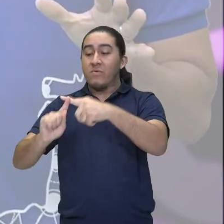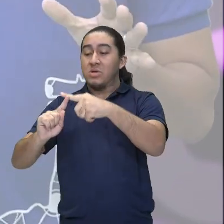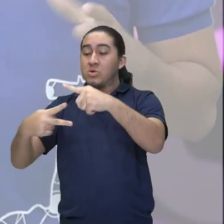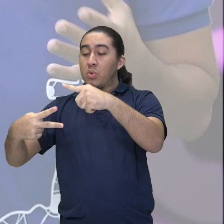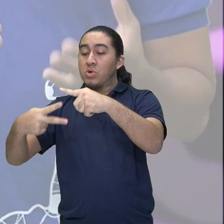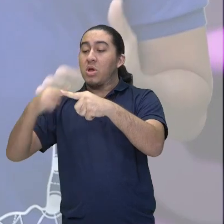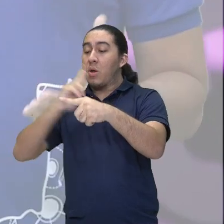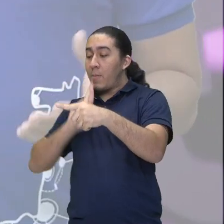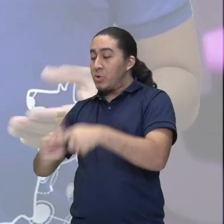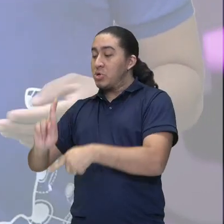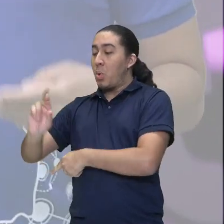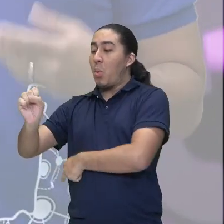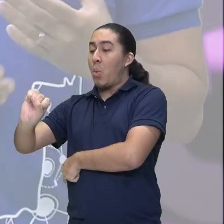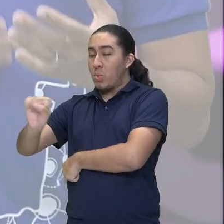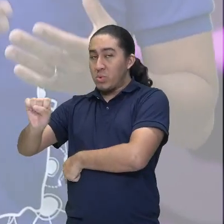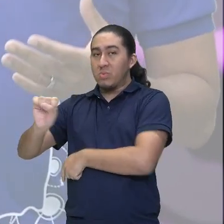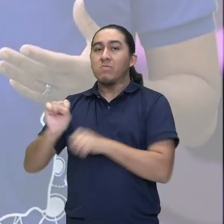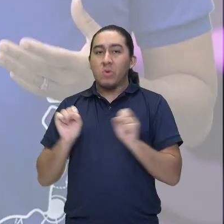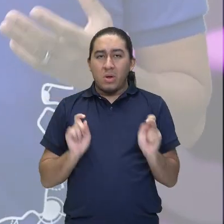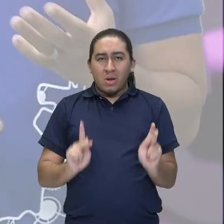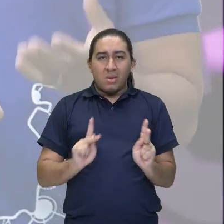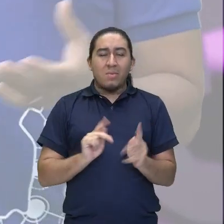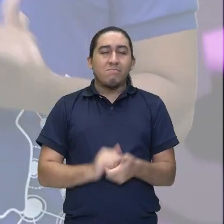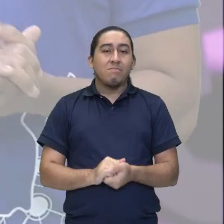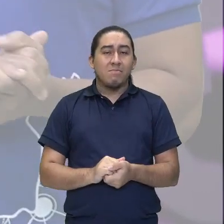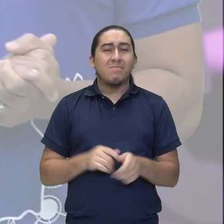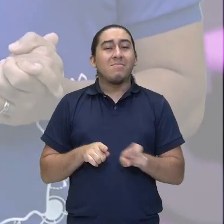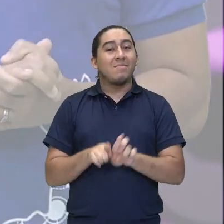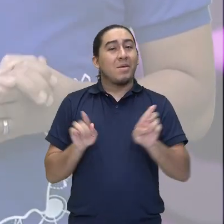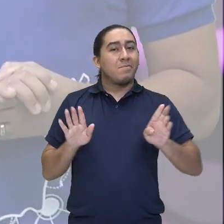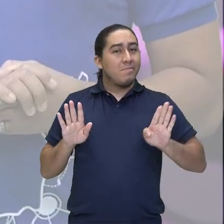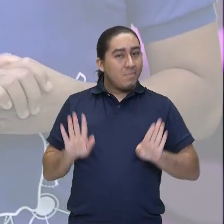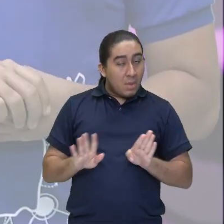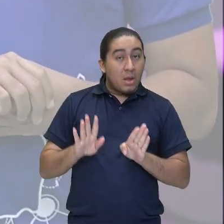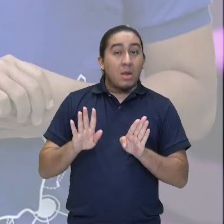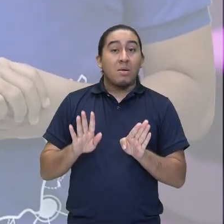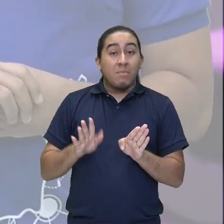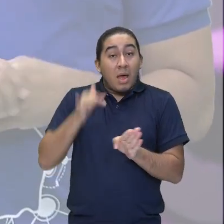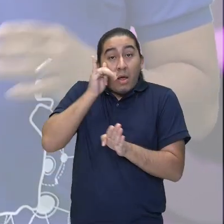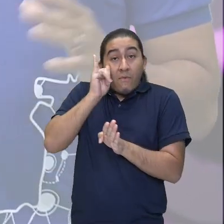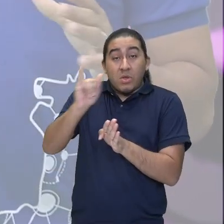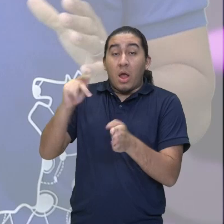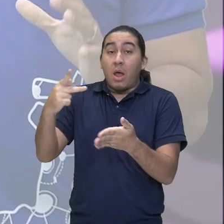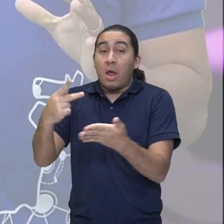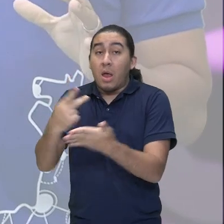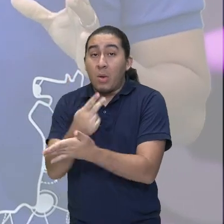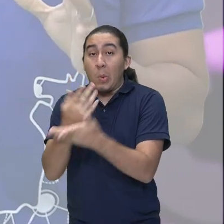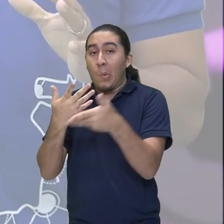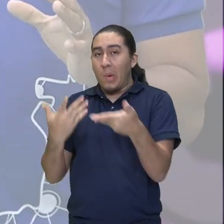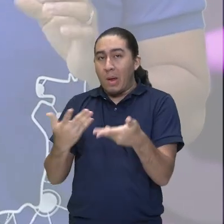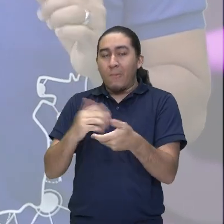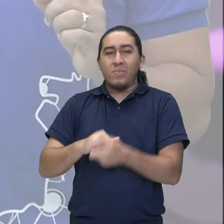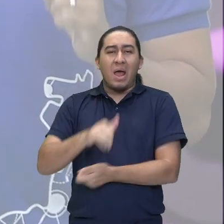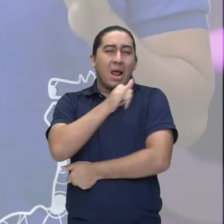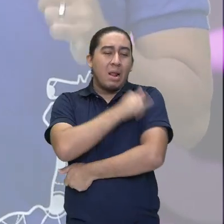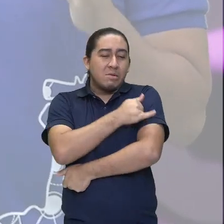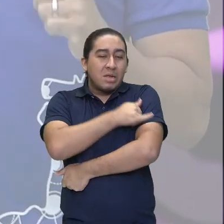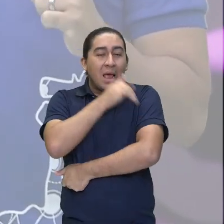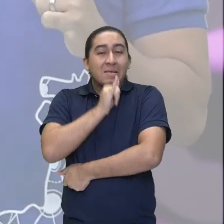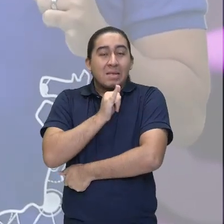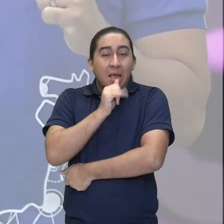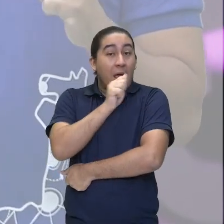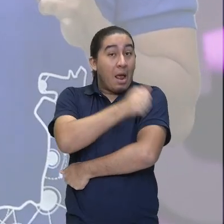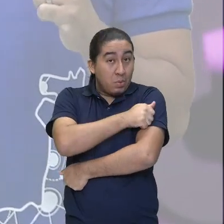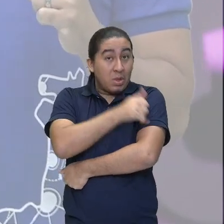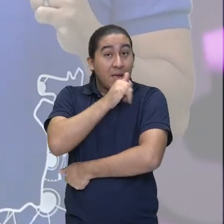É muito comum, logo no começo de potenciação, o aluno querer multiplicar